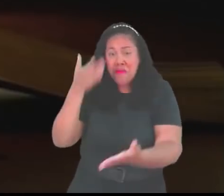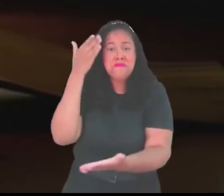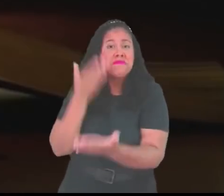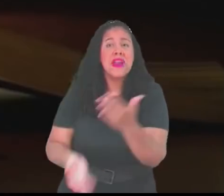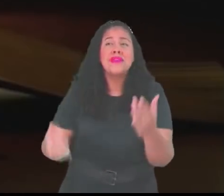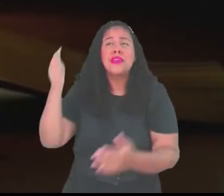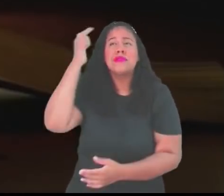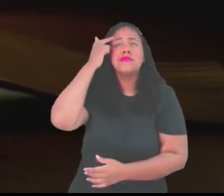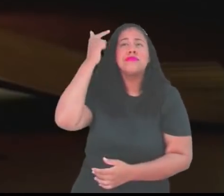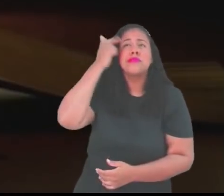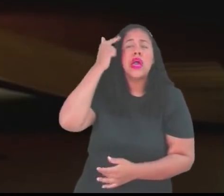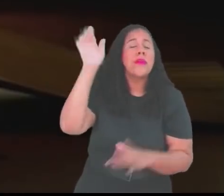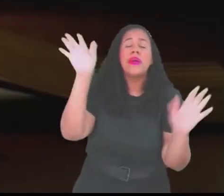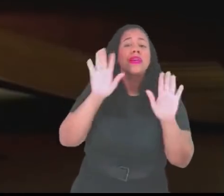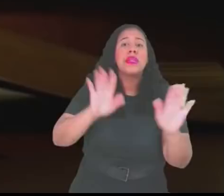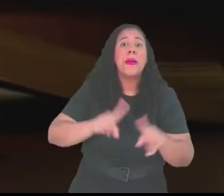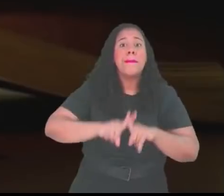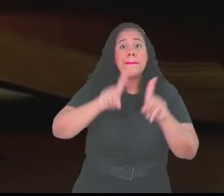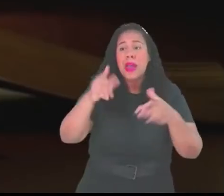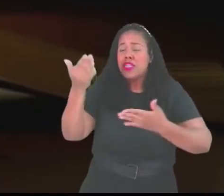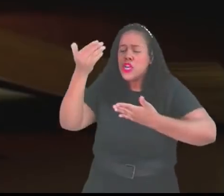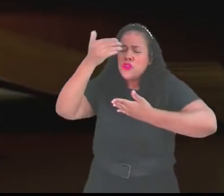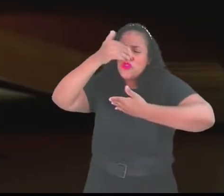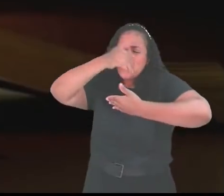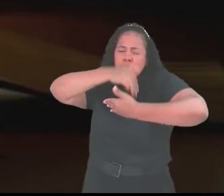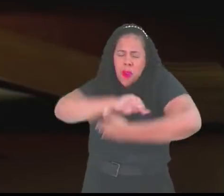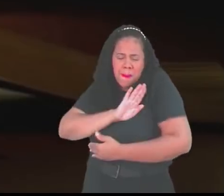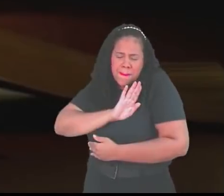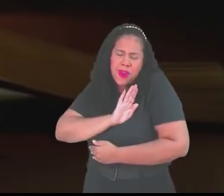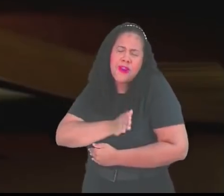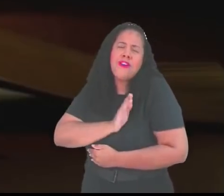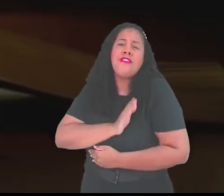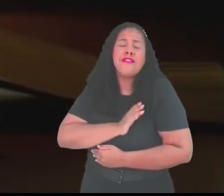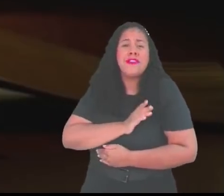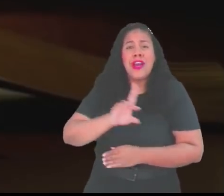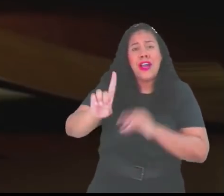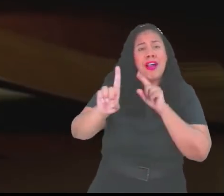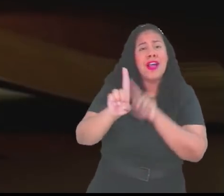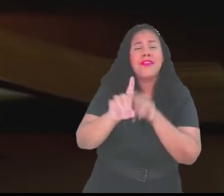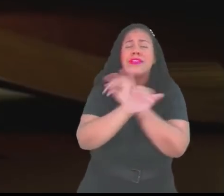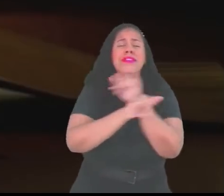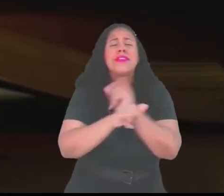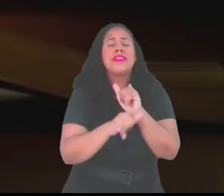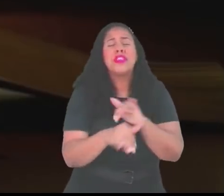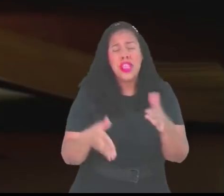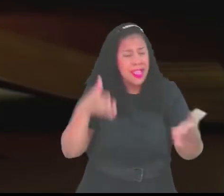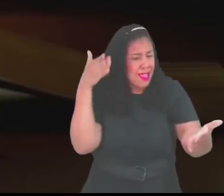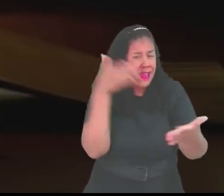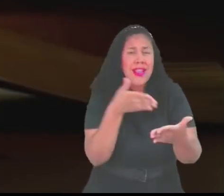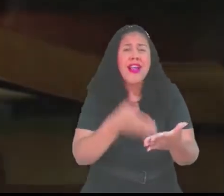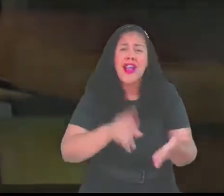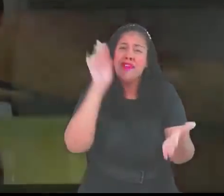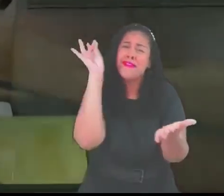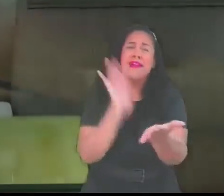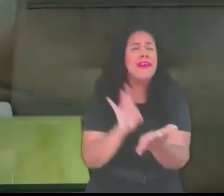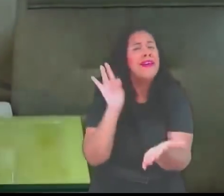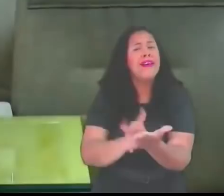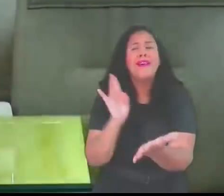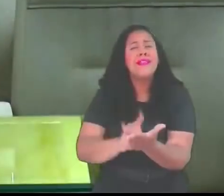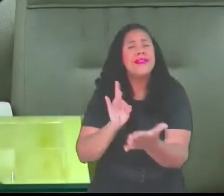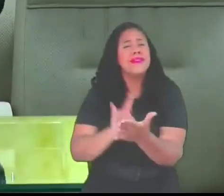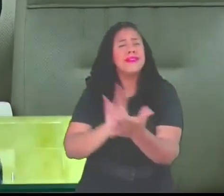na mente, mas que isso descesse para o coração. Ezequias estava dizendo: isto aqui é verdade.